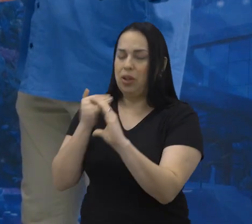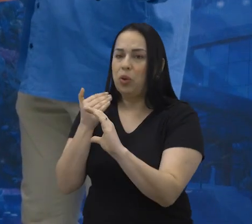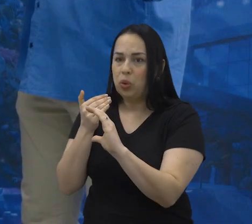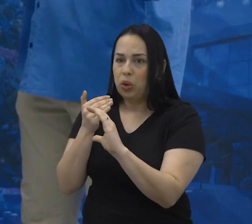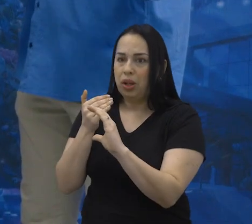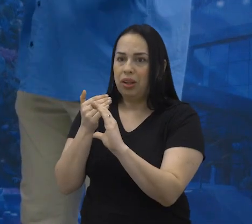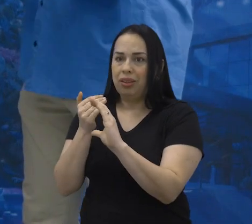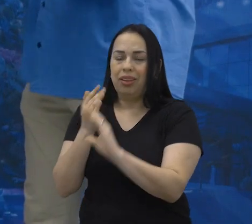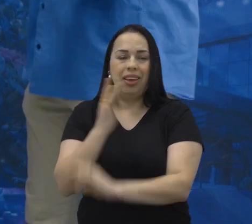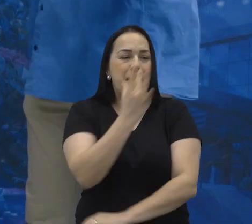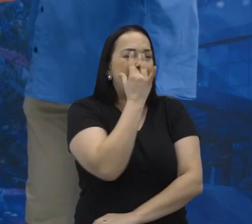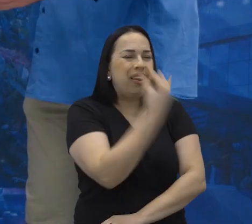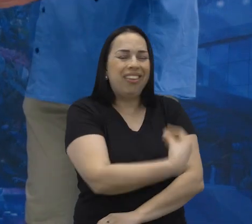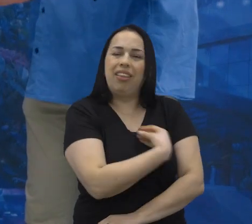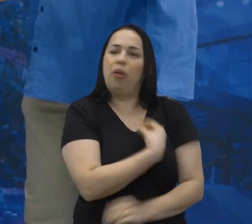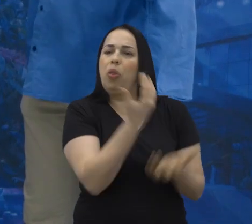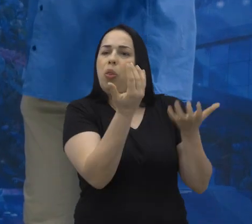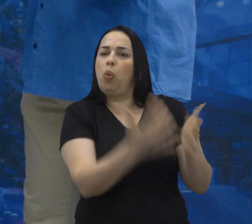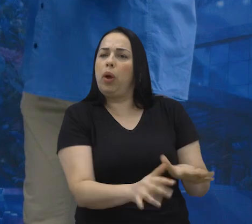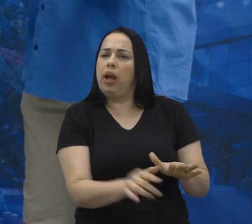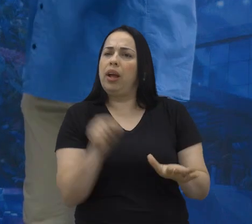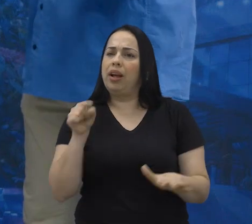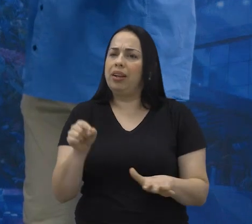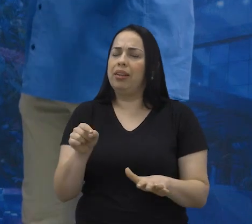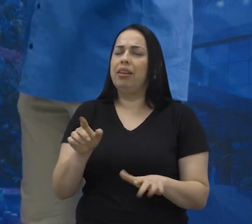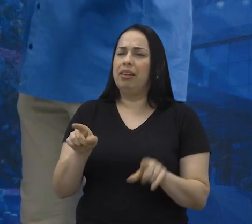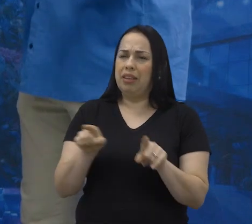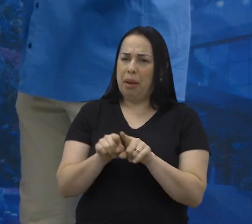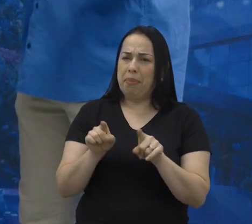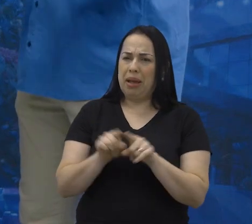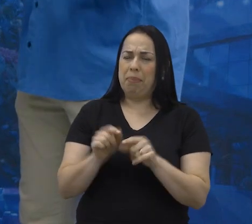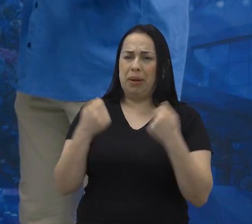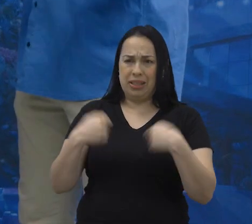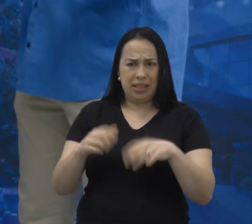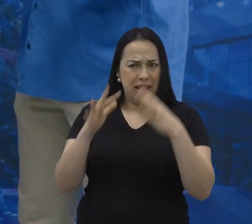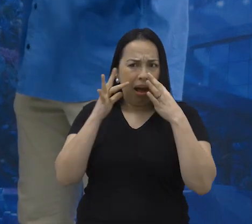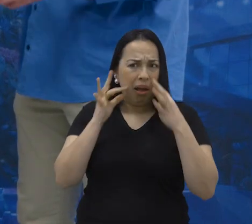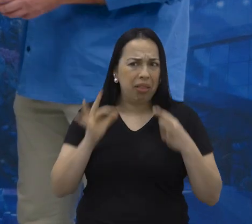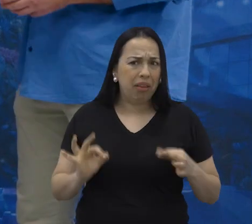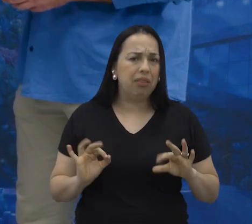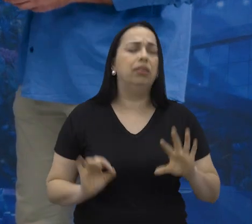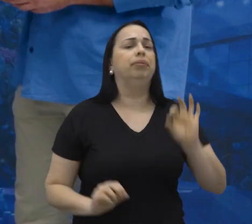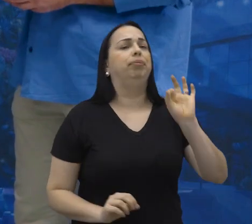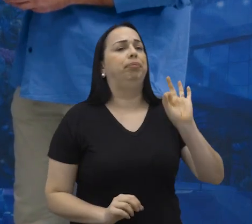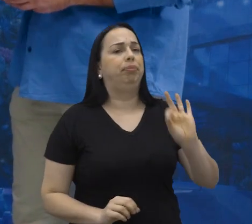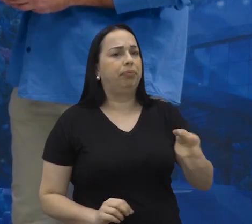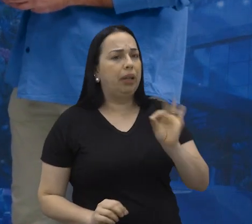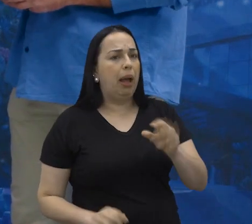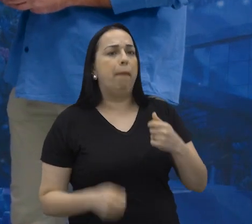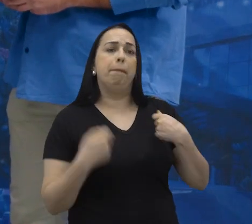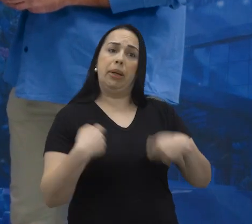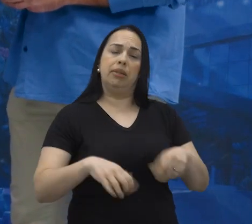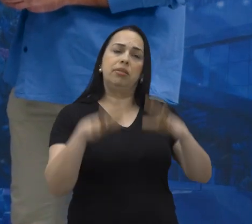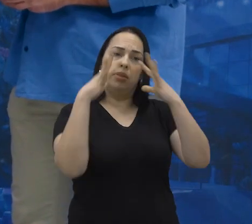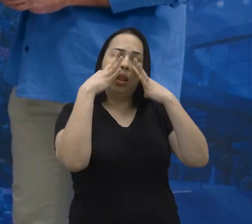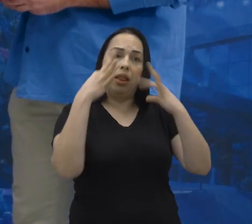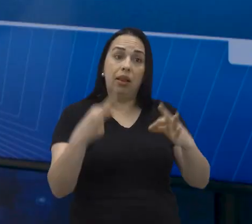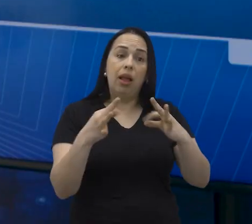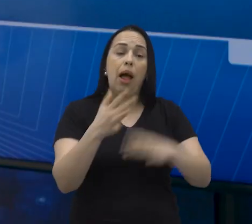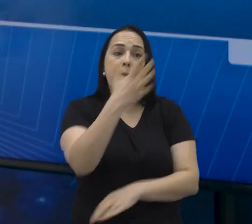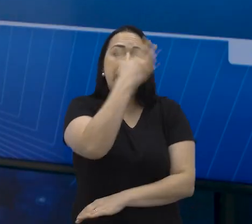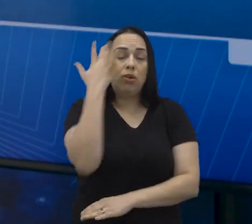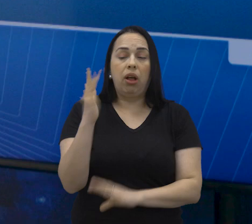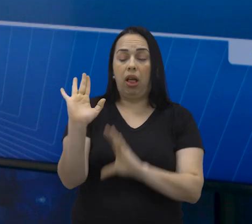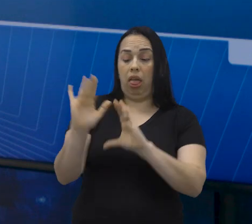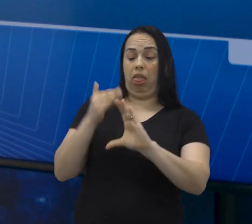de WhatsApp do que se encontrar pessoalmente com alguém. Esse é um dos sintomas que precisam de atenção? É um dos sintomas que precisam de atenção, Ela